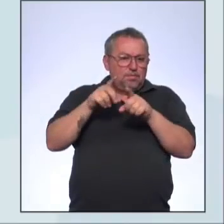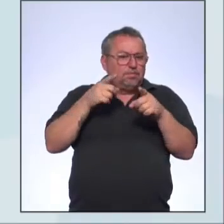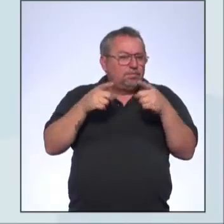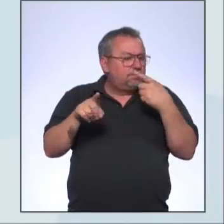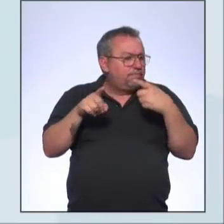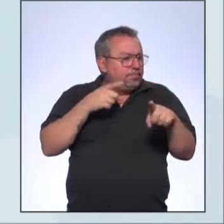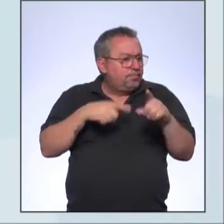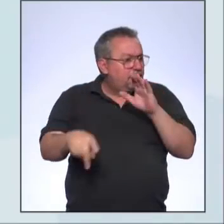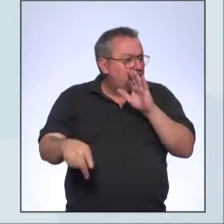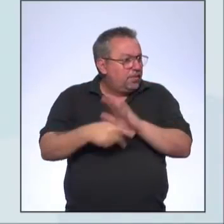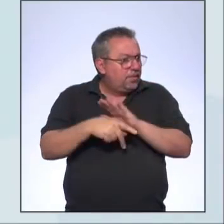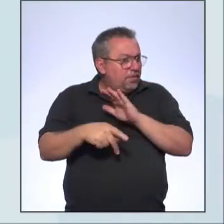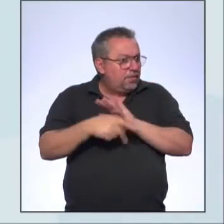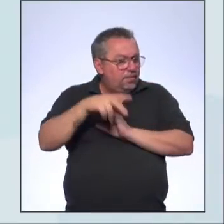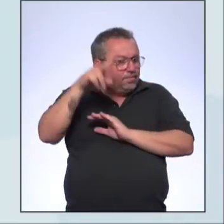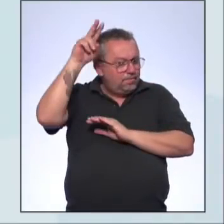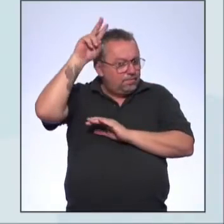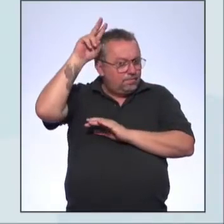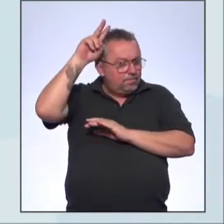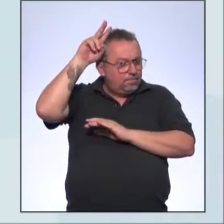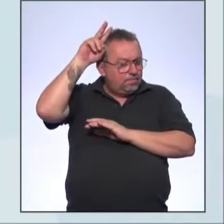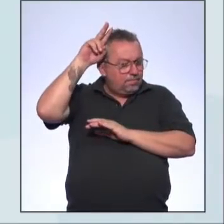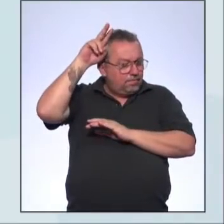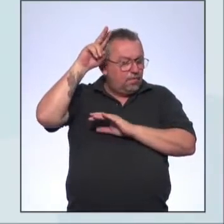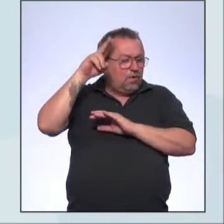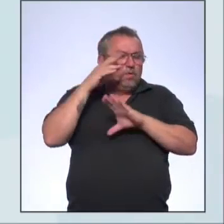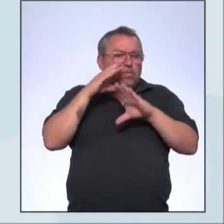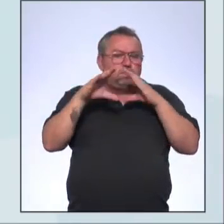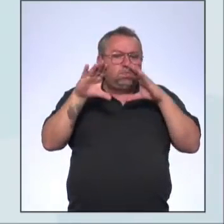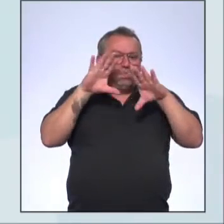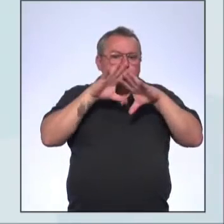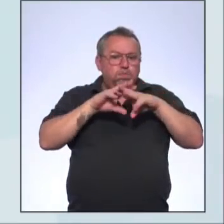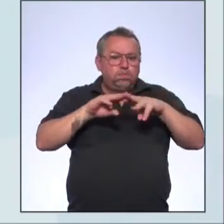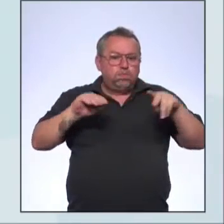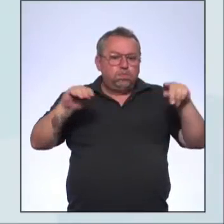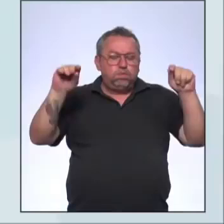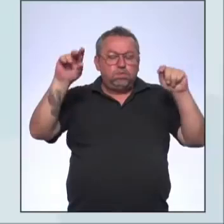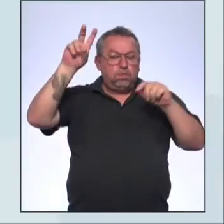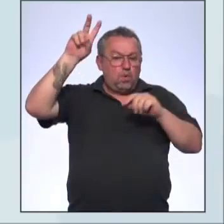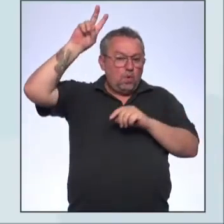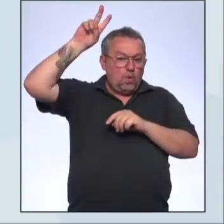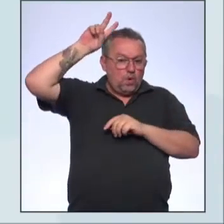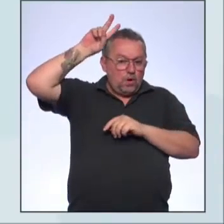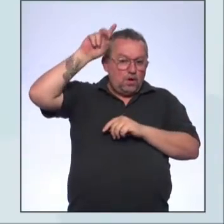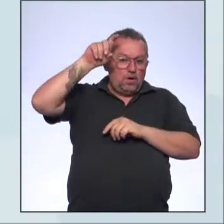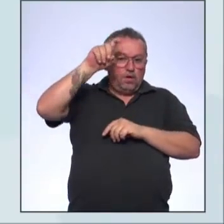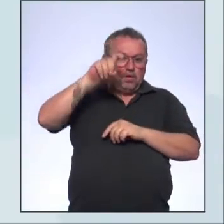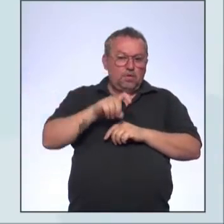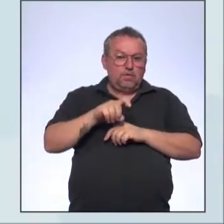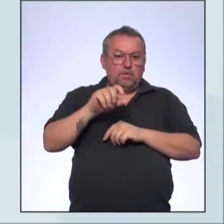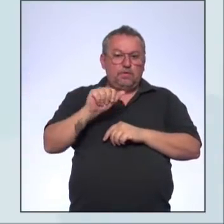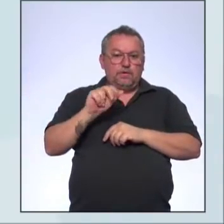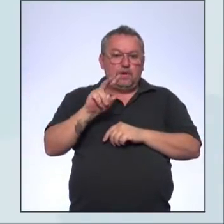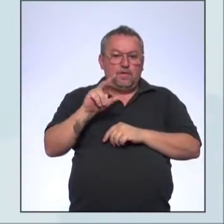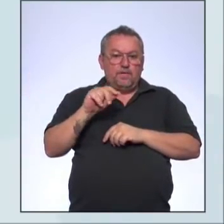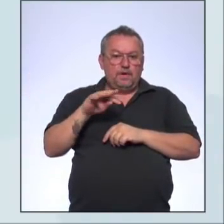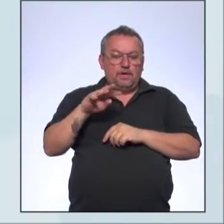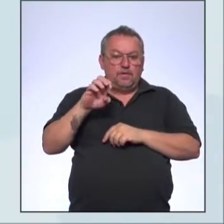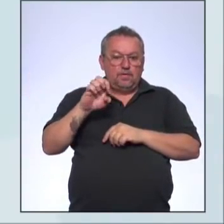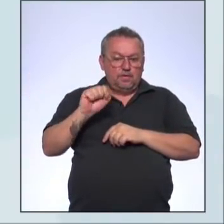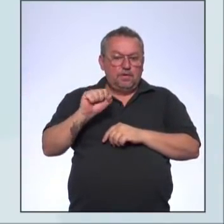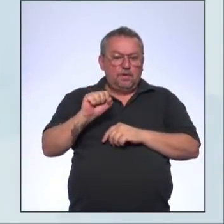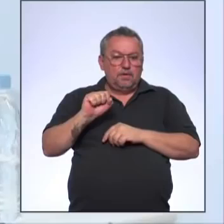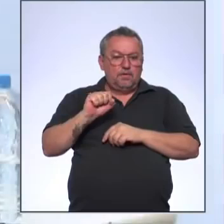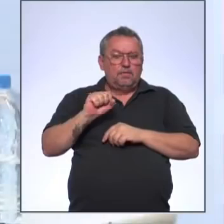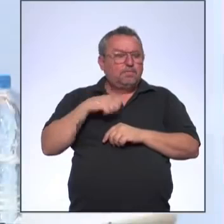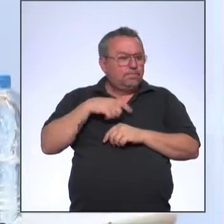música que era um cântico de cura dos índios Xavantes, que vivem no Mato Grosso. Eles passaram alguns dias,